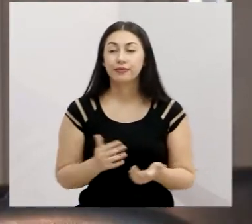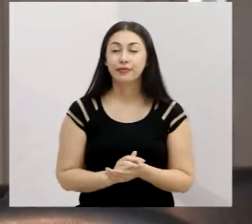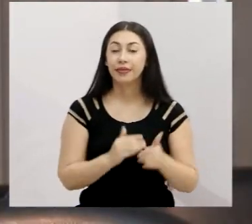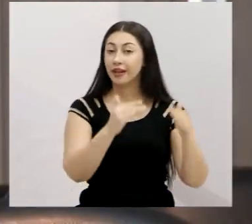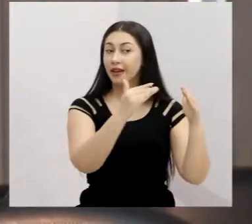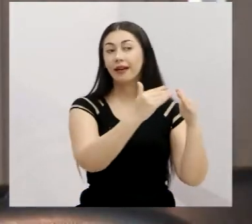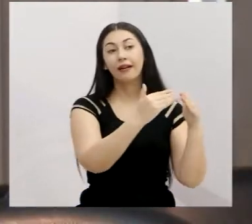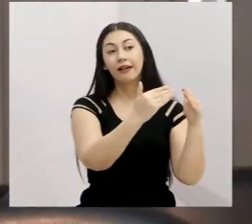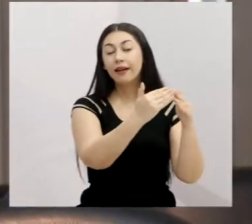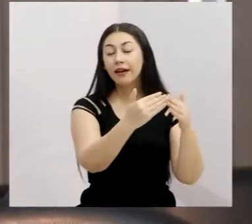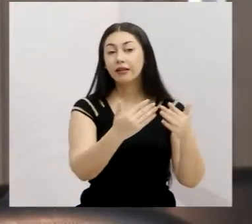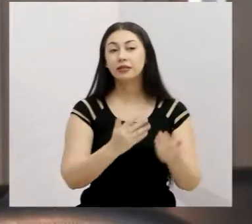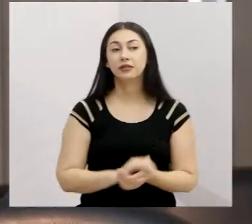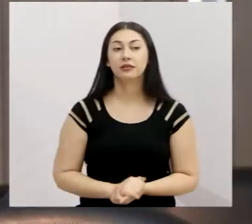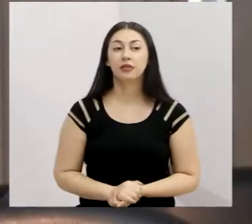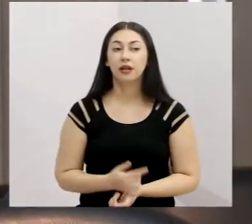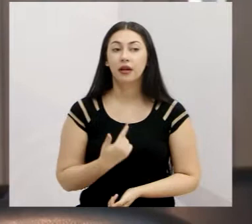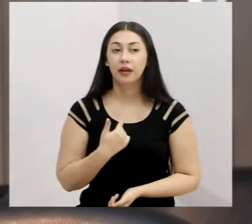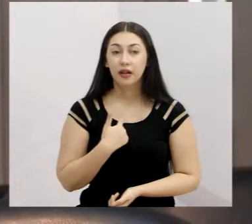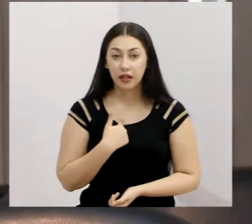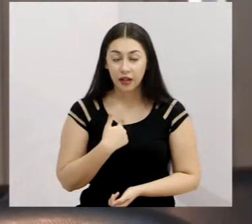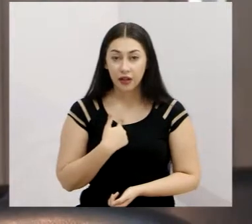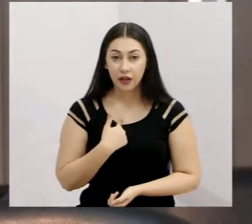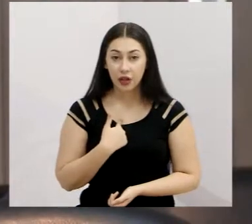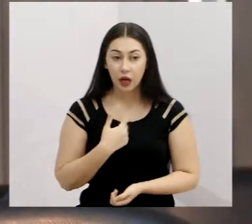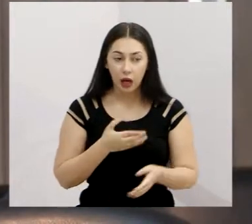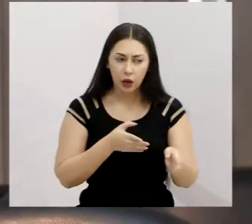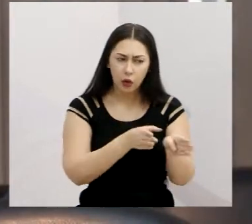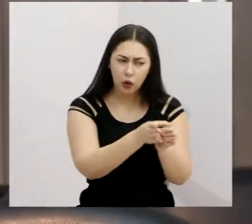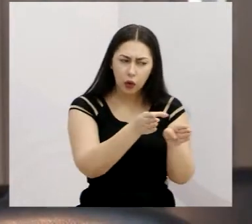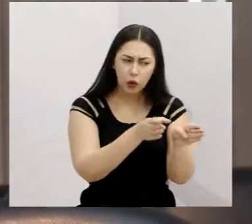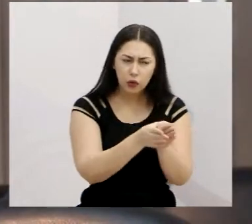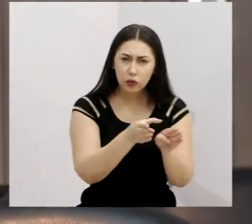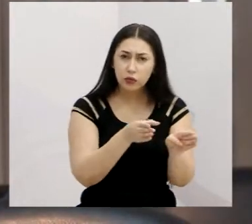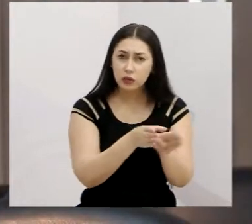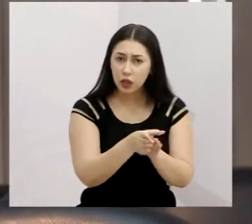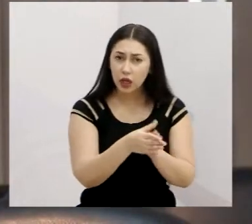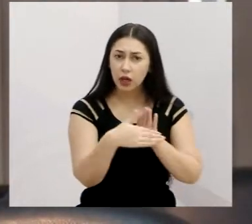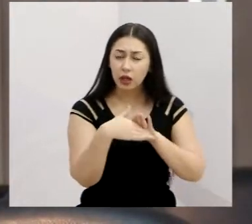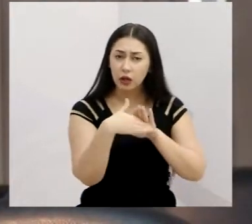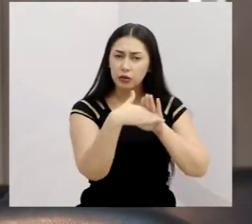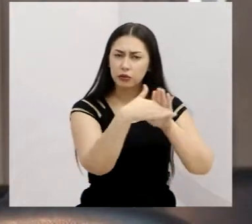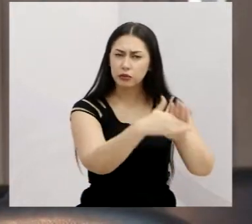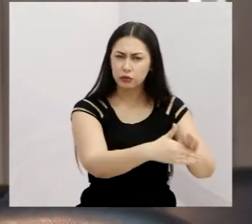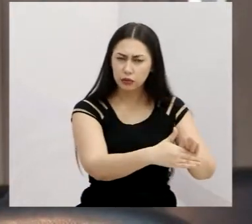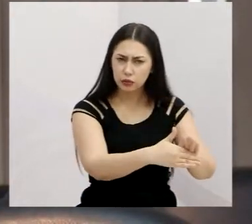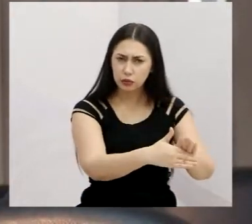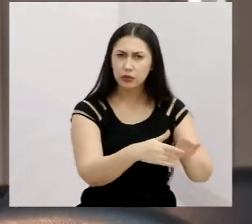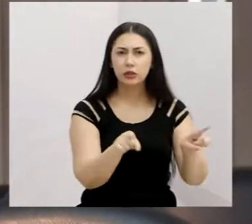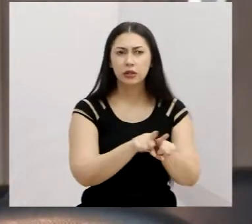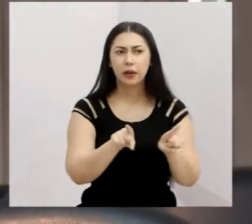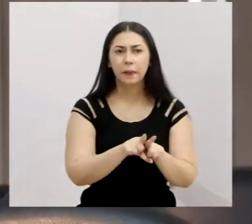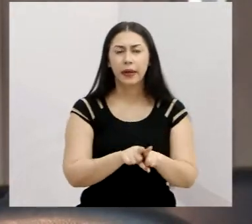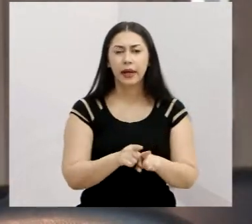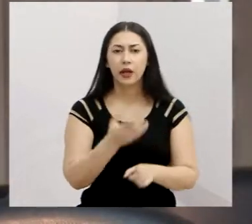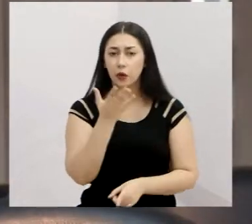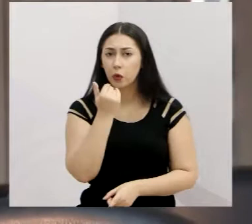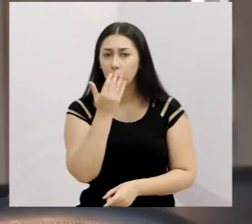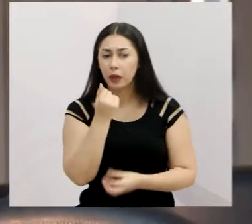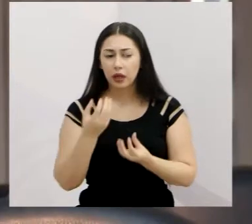moradia eu acabo passando informações para essa pessoa tem imediata e o auxílio ela com a sexta